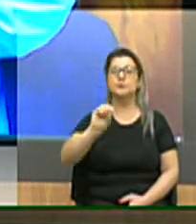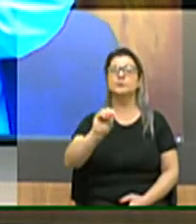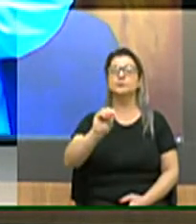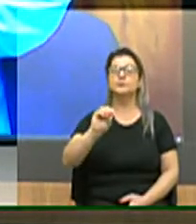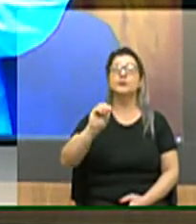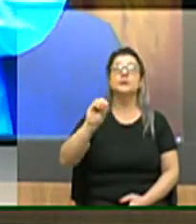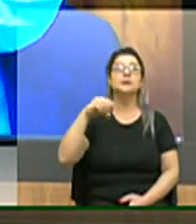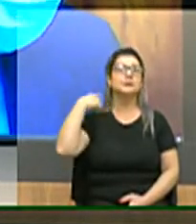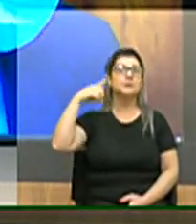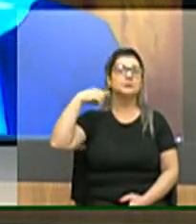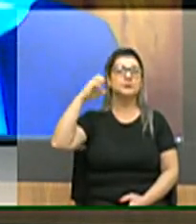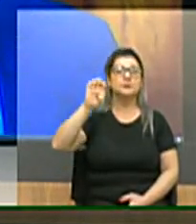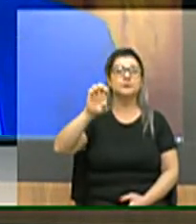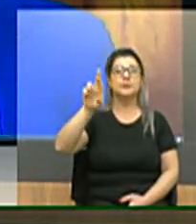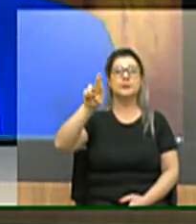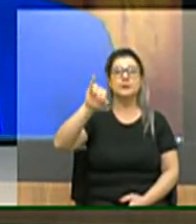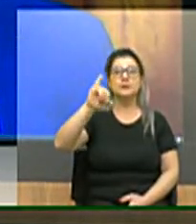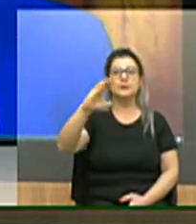Deputado Eric Lins.